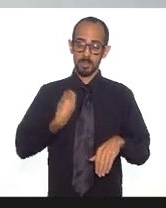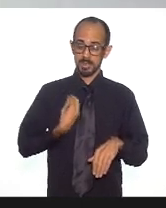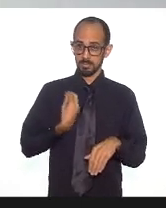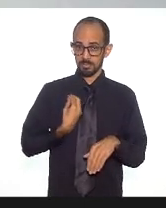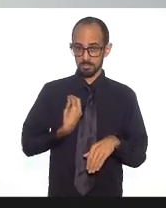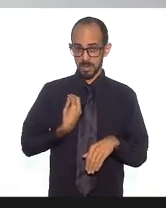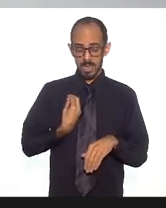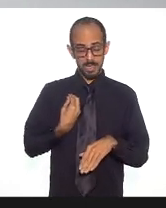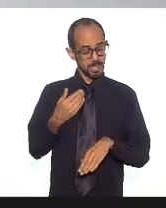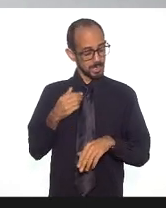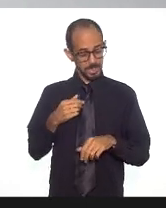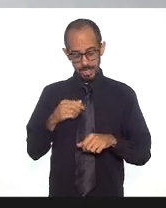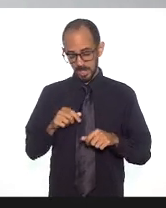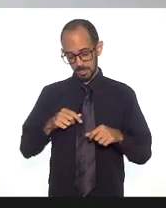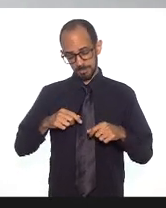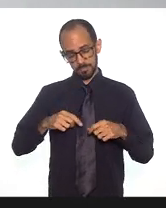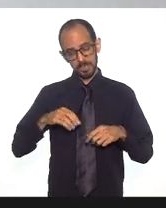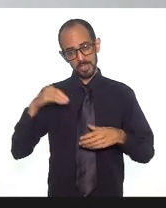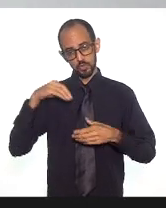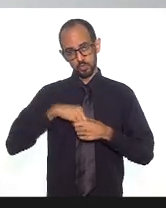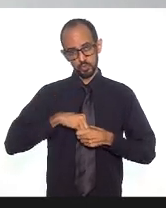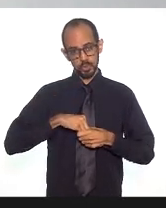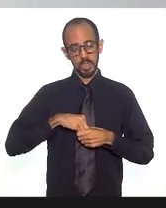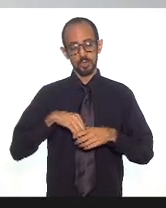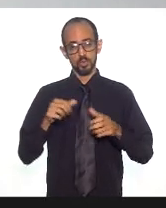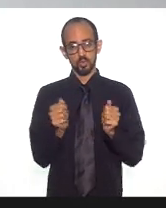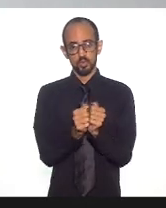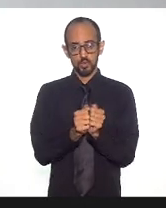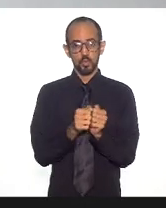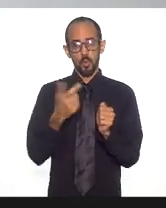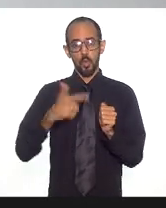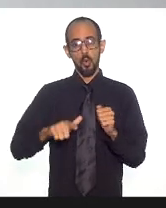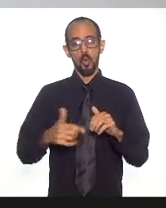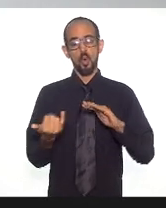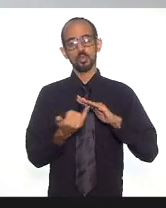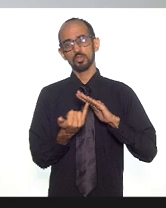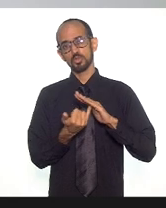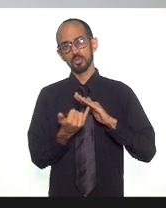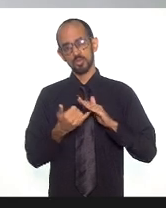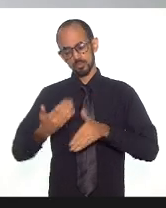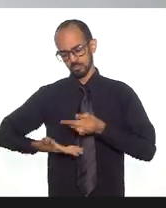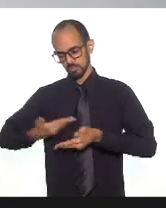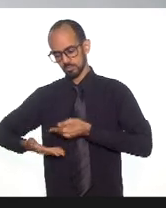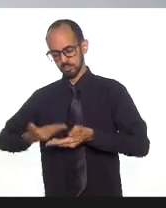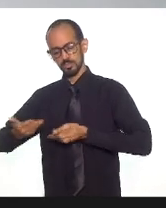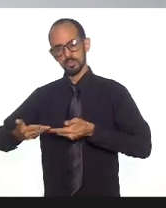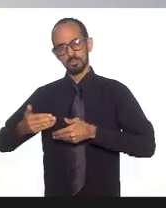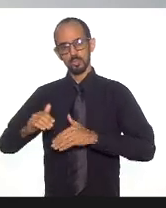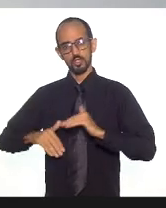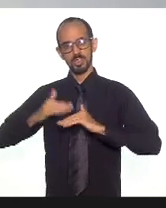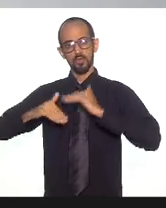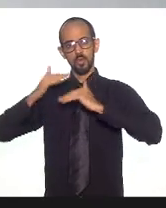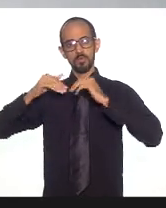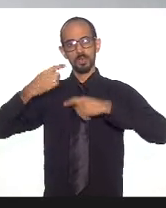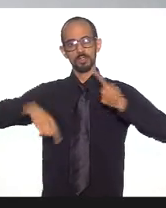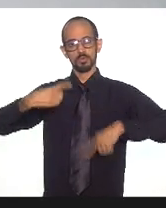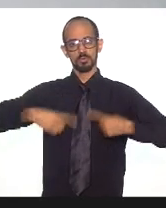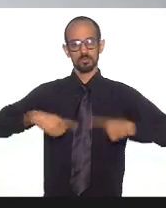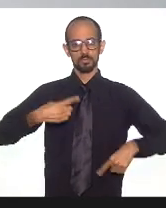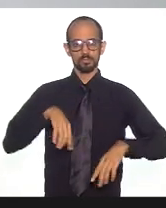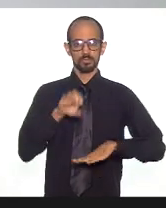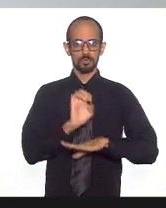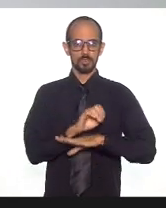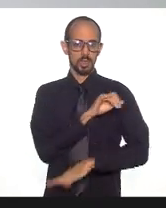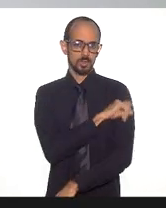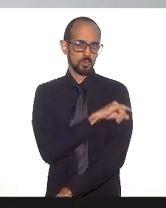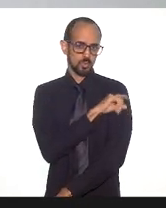diretamente, articulando outras instituições, contribuindo, né, para o desenvolvimento de políticas públicas no Estado do Rio de Janeiro. Acho que esse